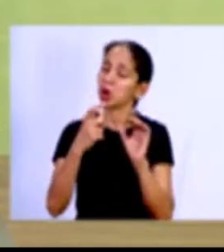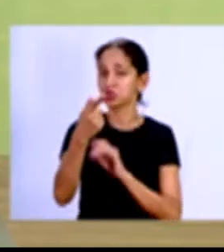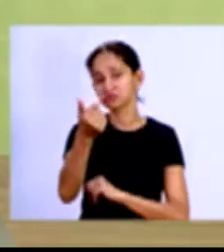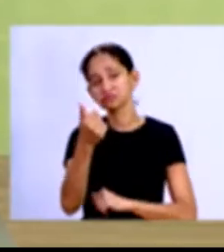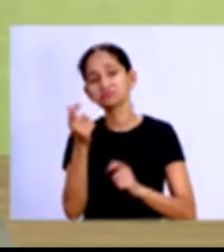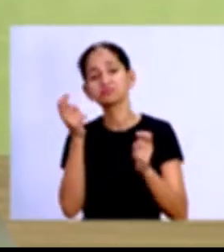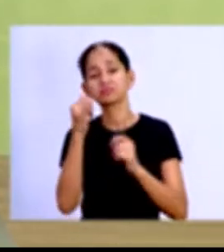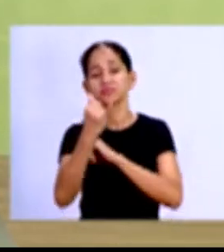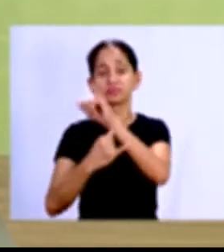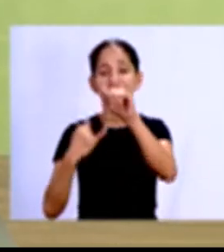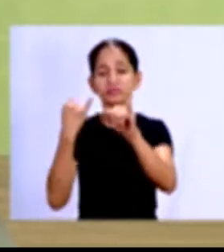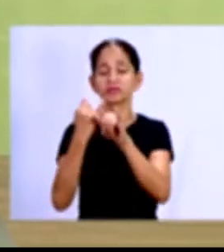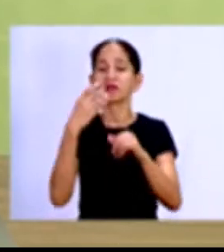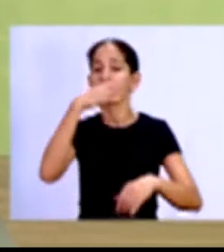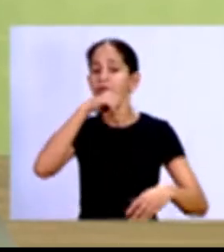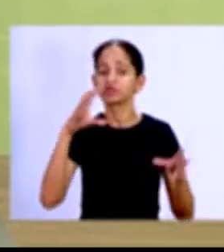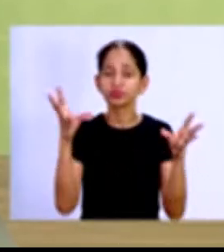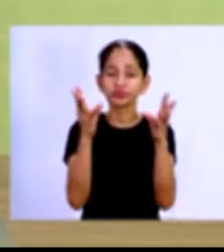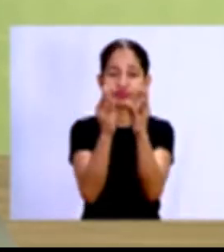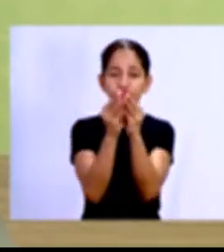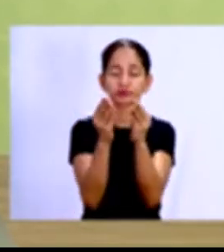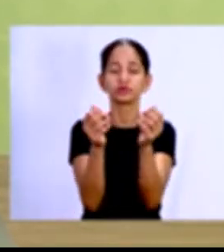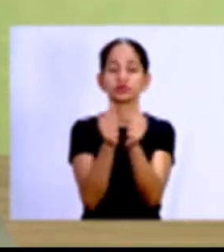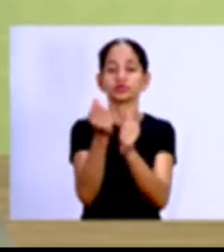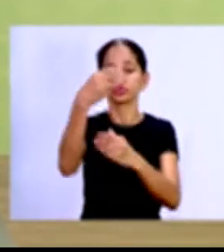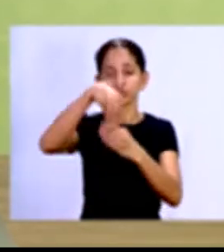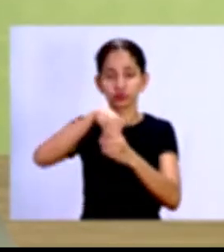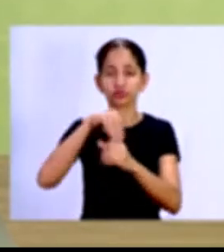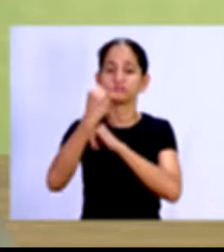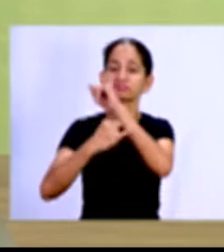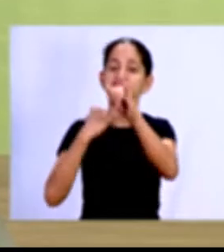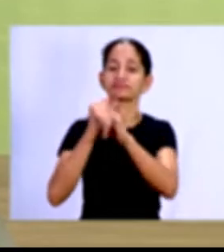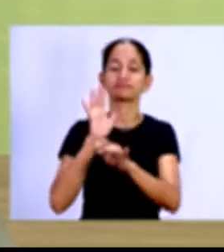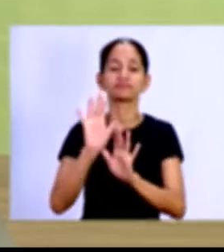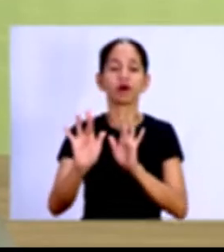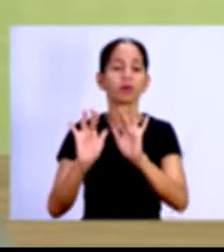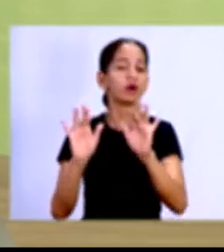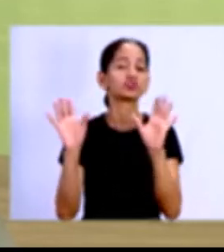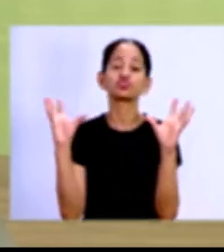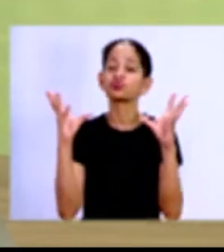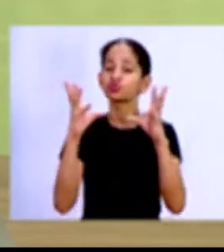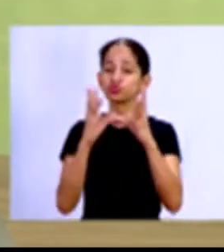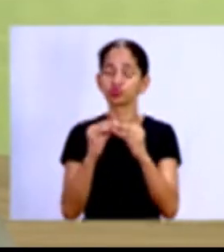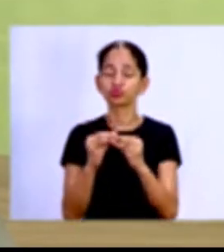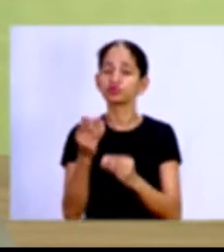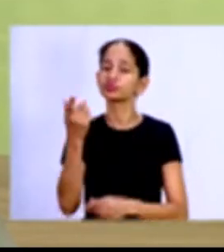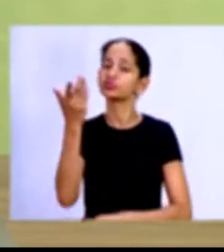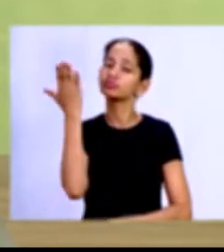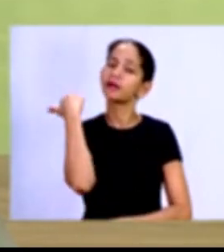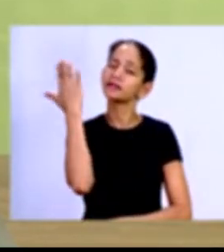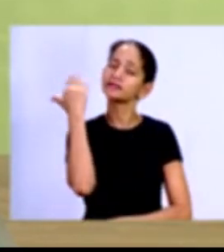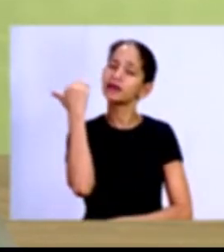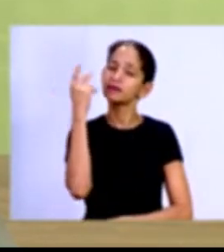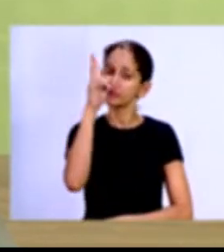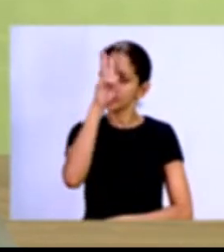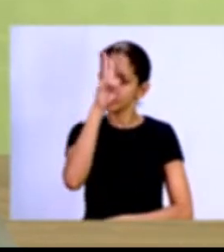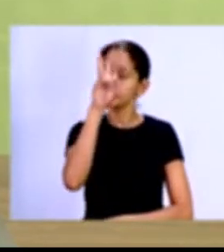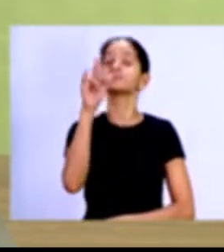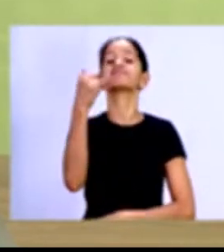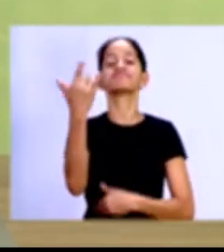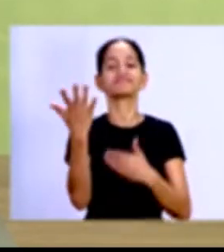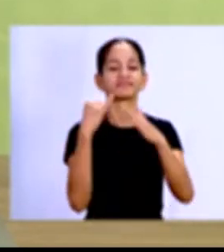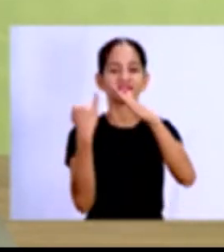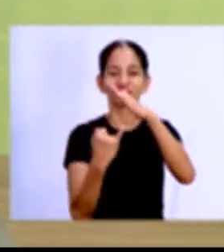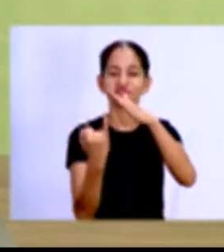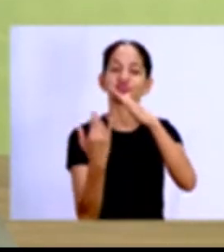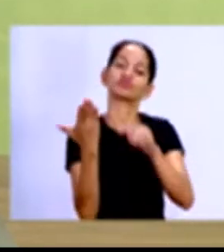a internet, porque condensa o rádio, a TV, como é que chamava? O Instituto Universal Brasileiro,